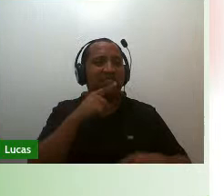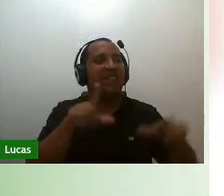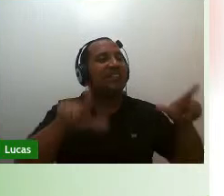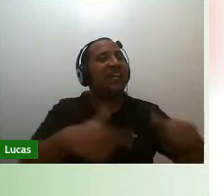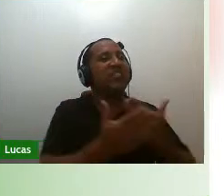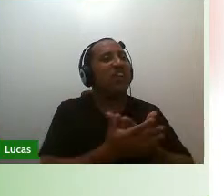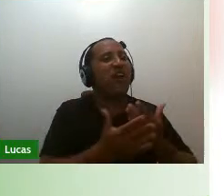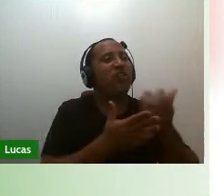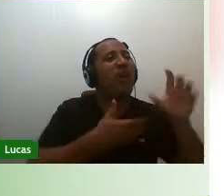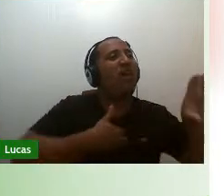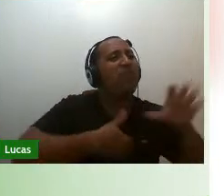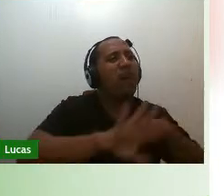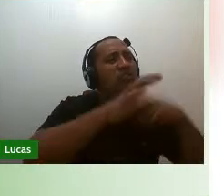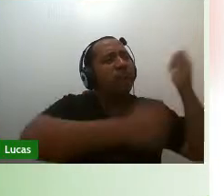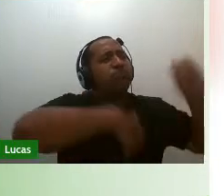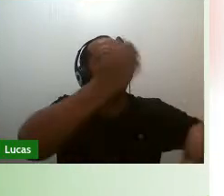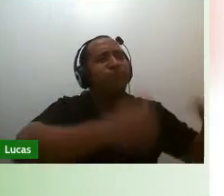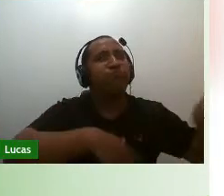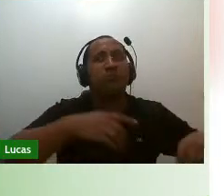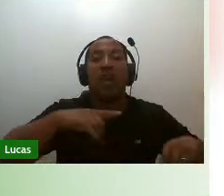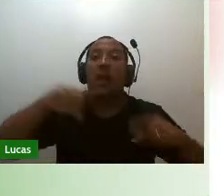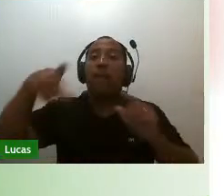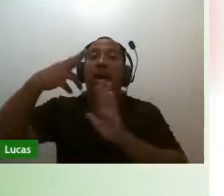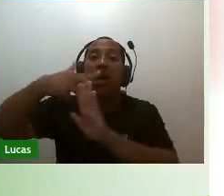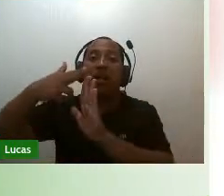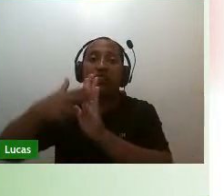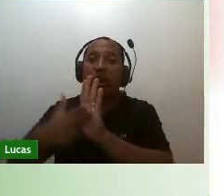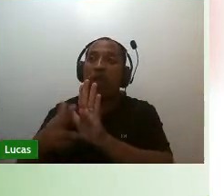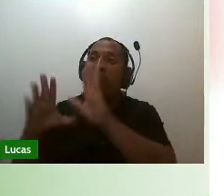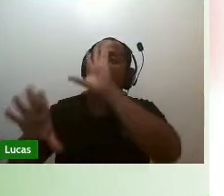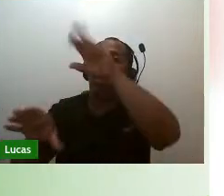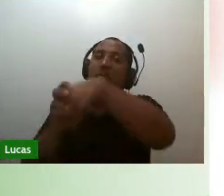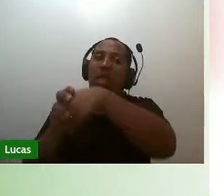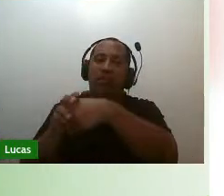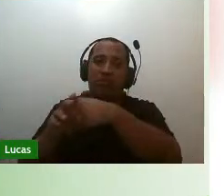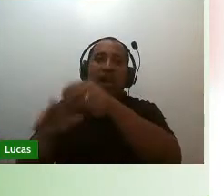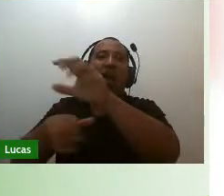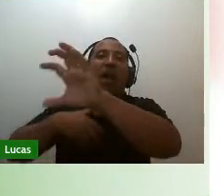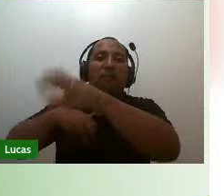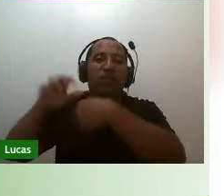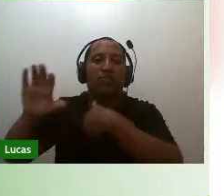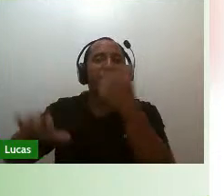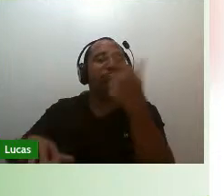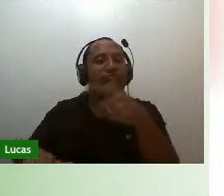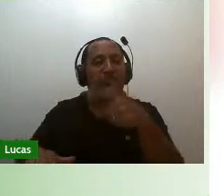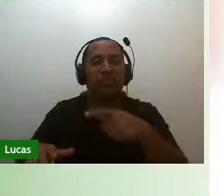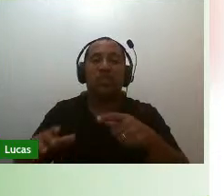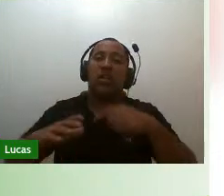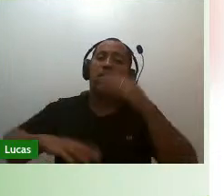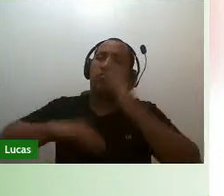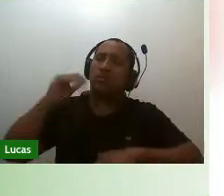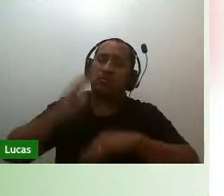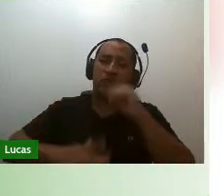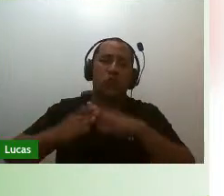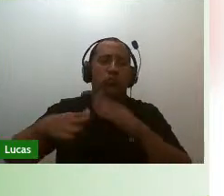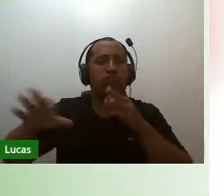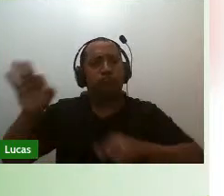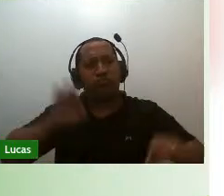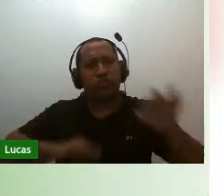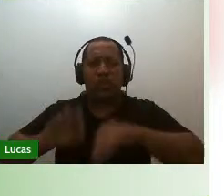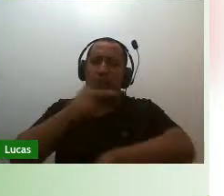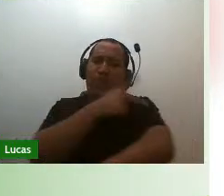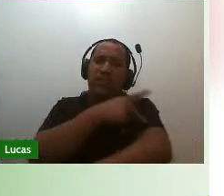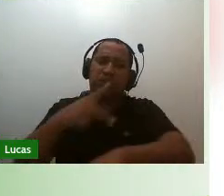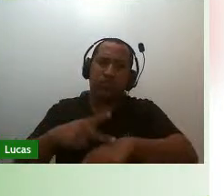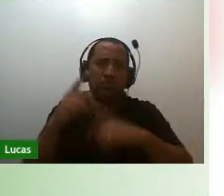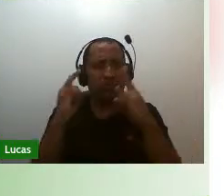gente não constrói normativas que vislumbrem a empatia, que vislumbrem a construção de um projeto pedagógico institucional